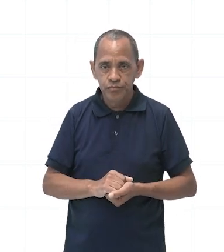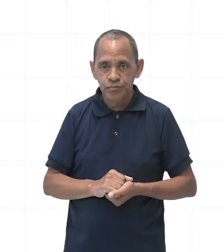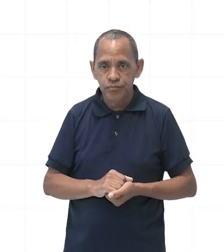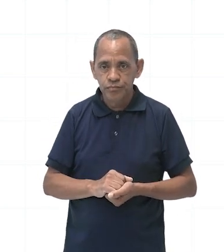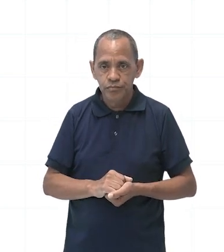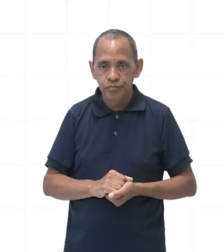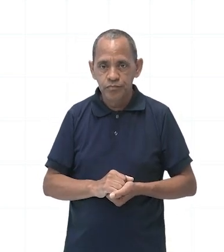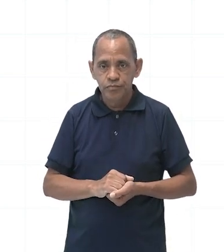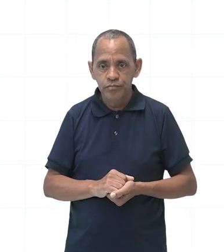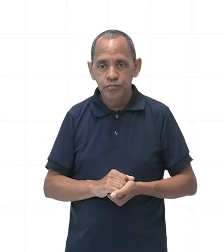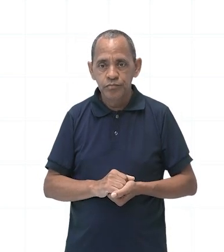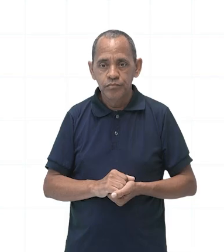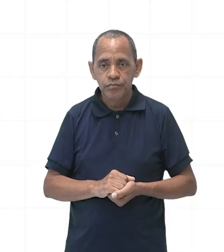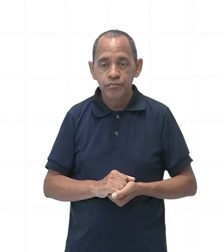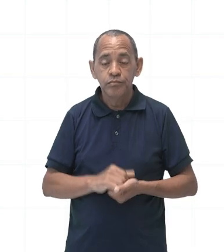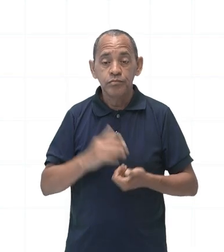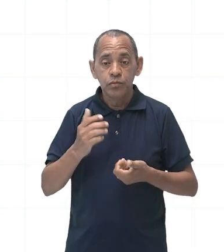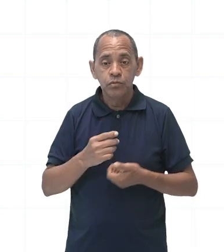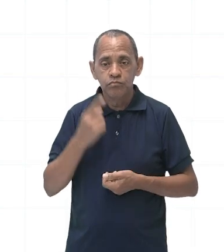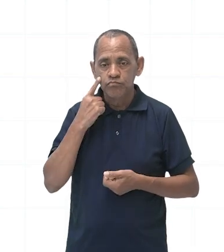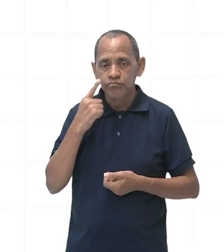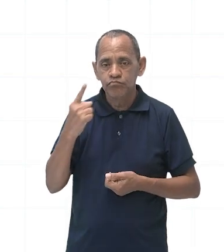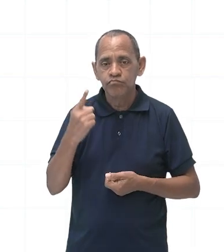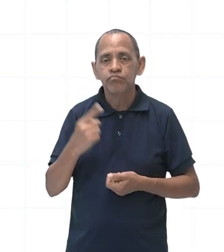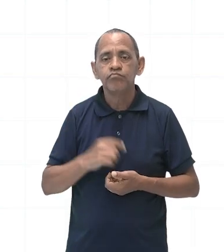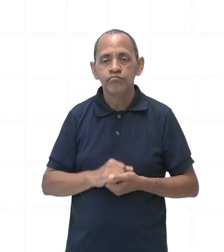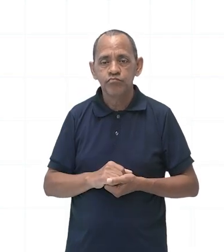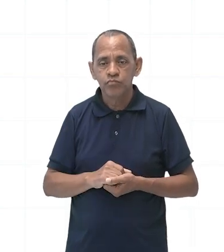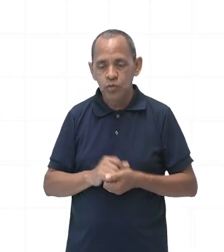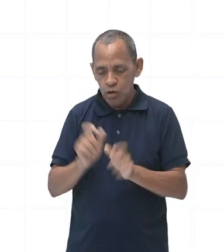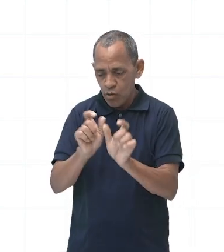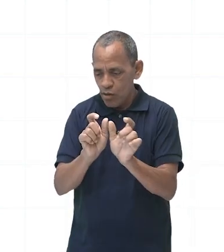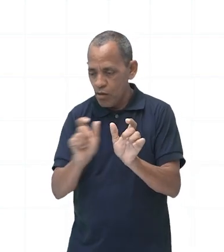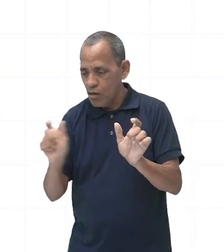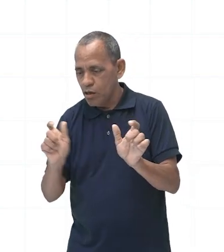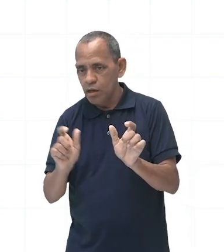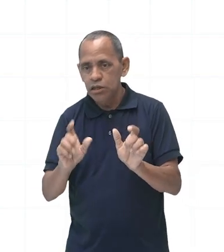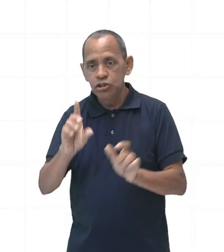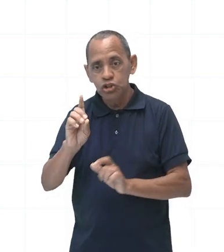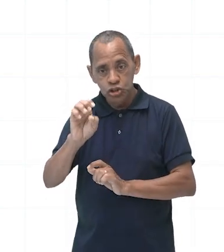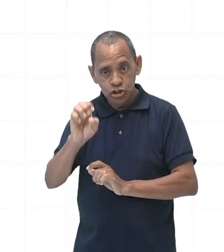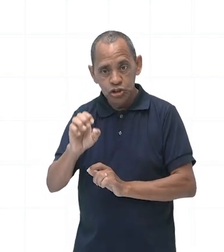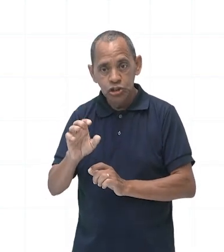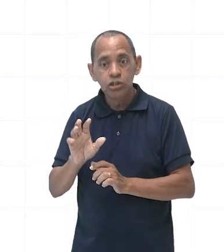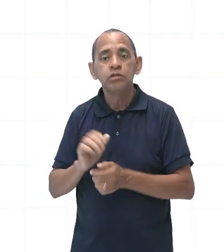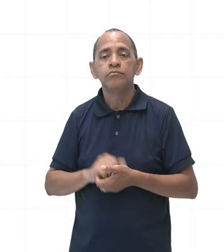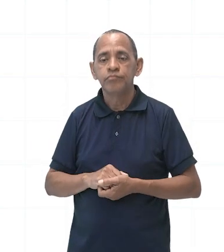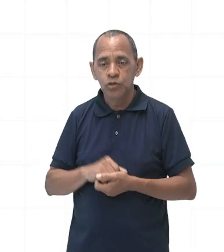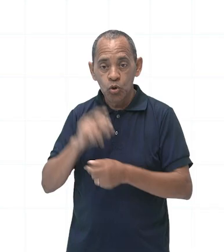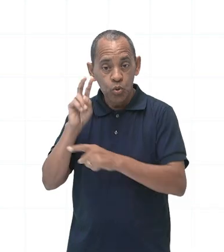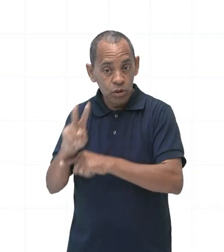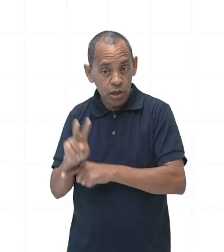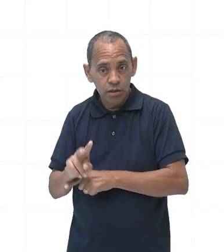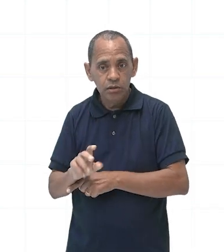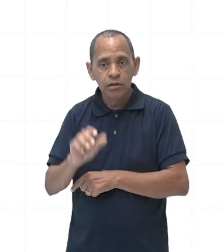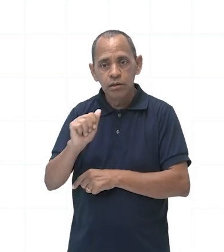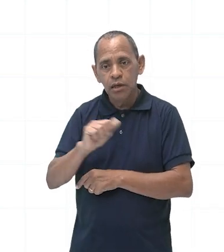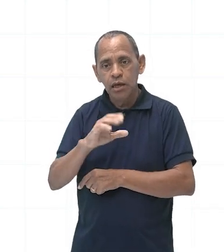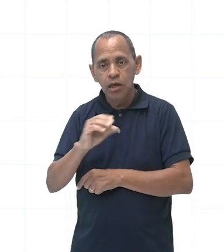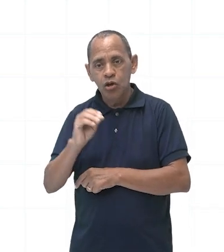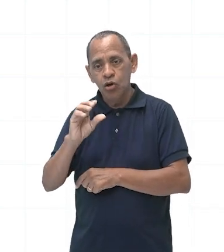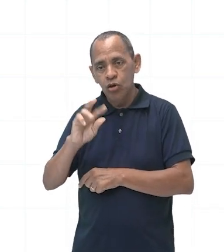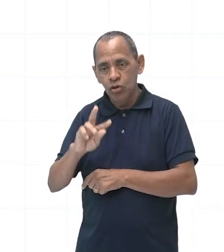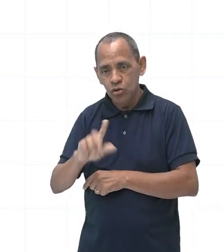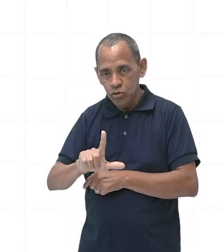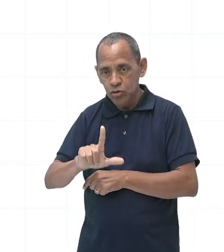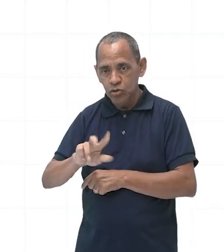Ele pede complemento, então ele é transitivo, né? Então, olha para o meu complemento que aí está, de